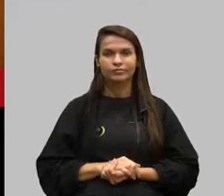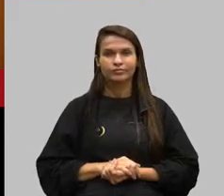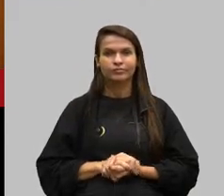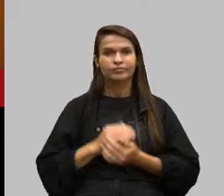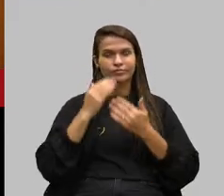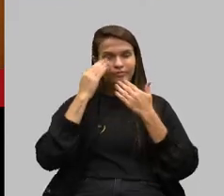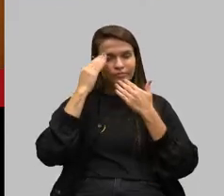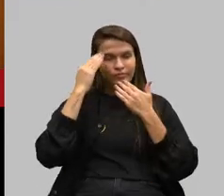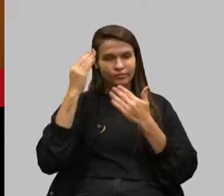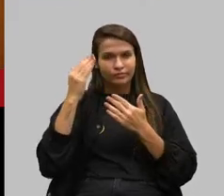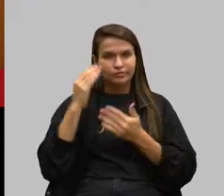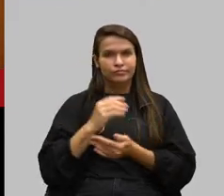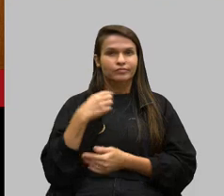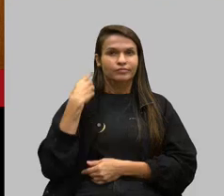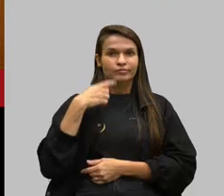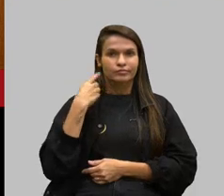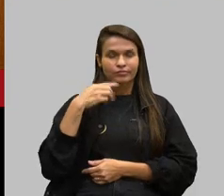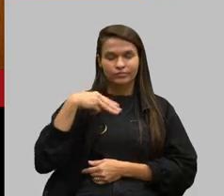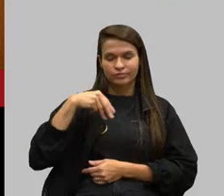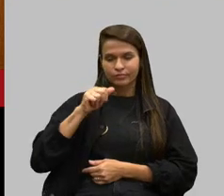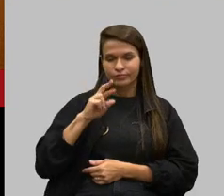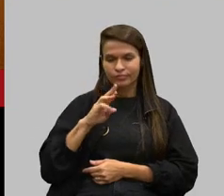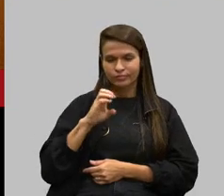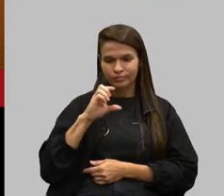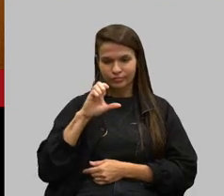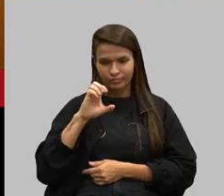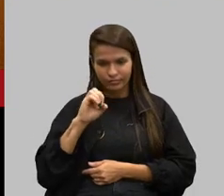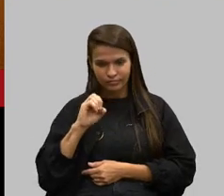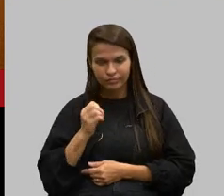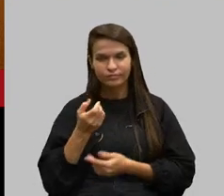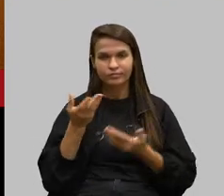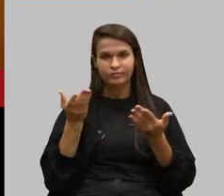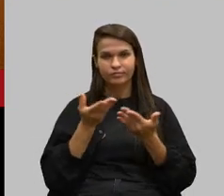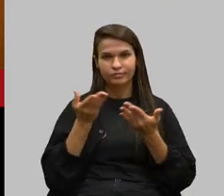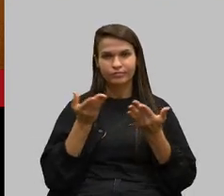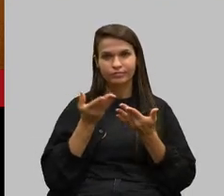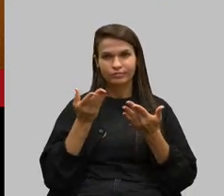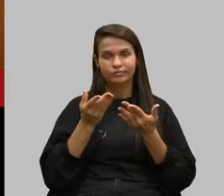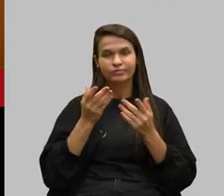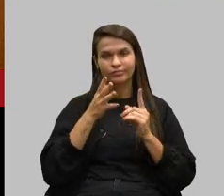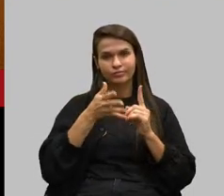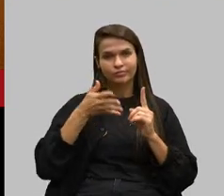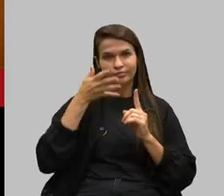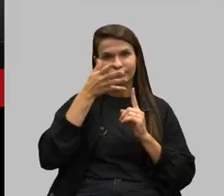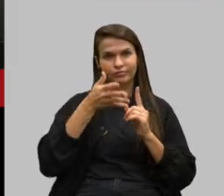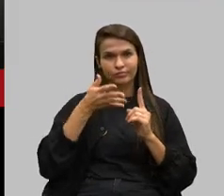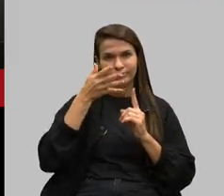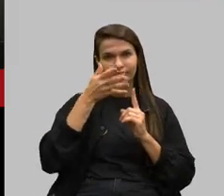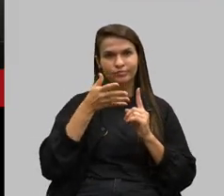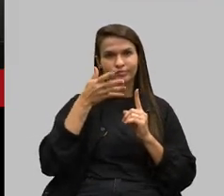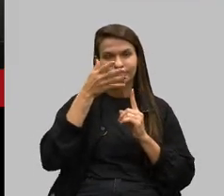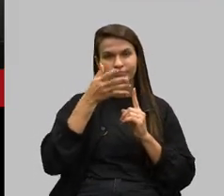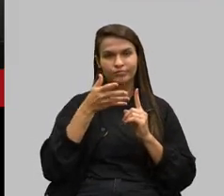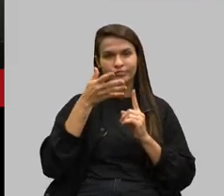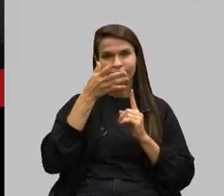casa civil Marcelo aro e passo em na em seguida a palavra para o Excelentíssimo Senhor